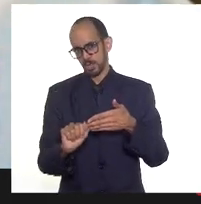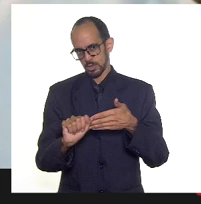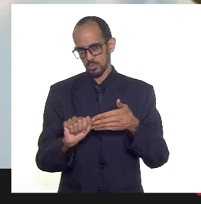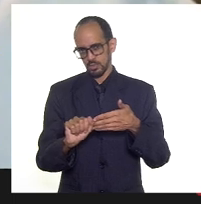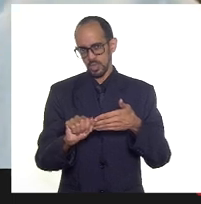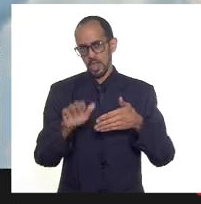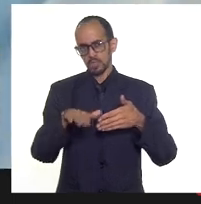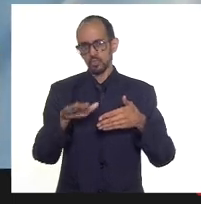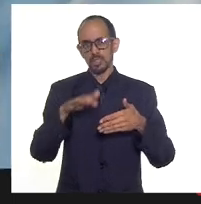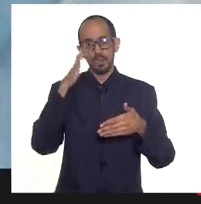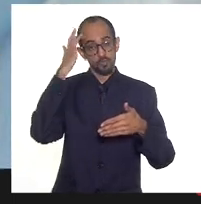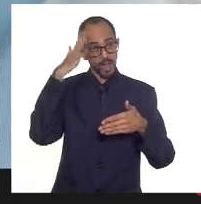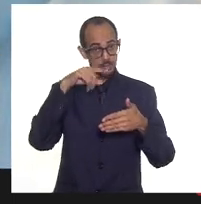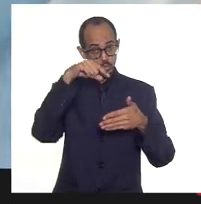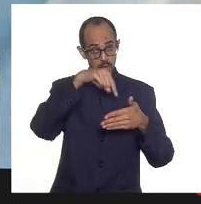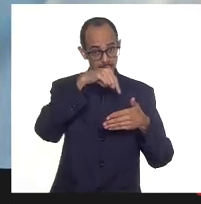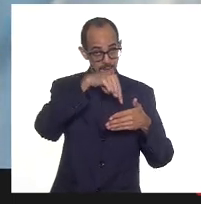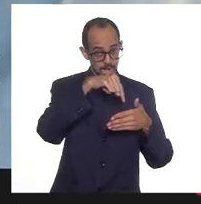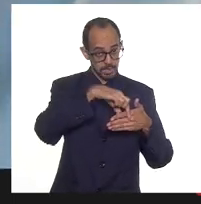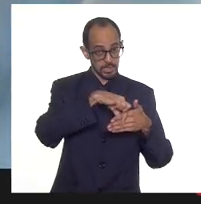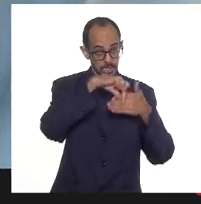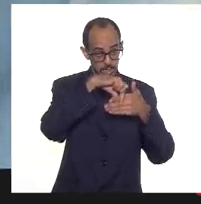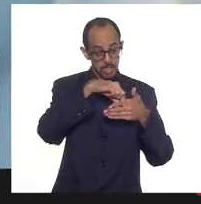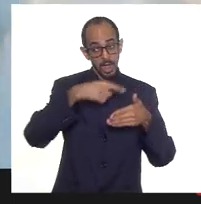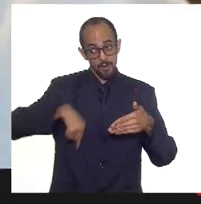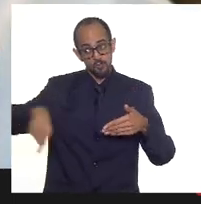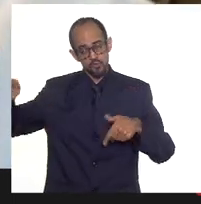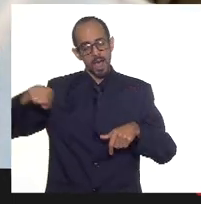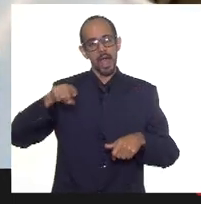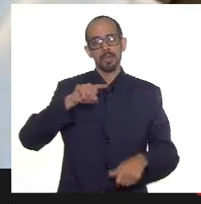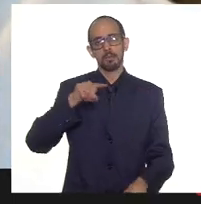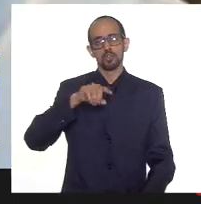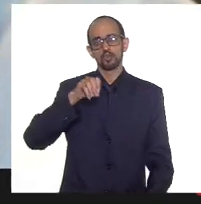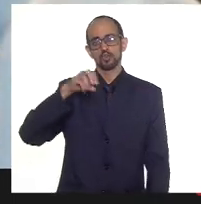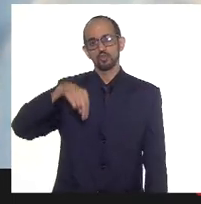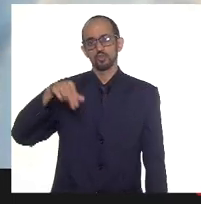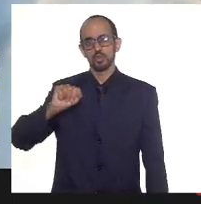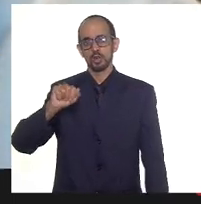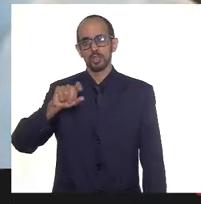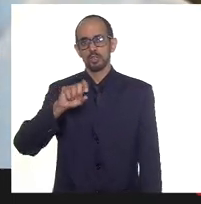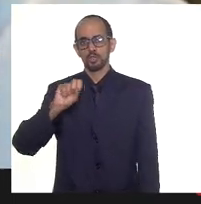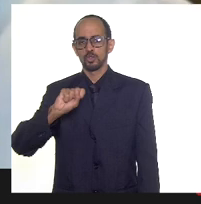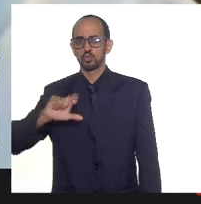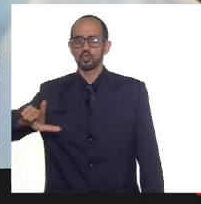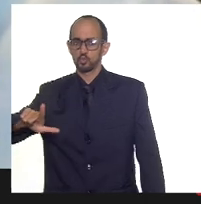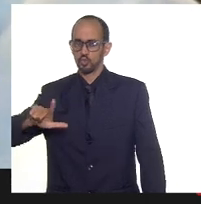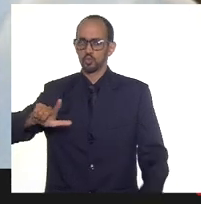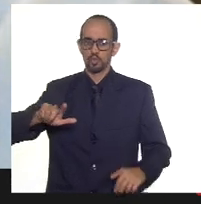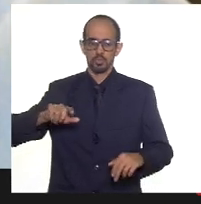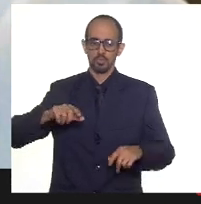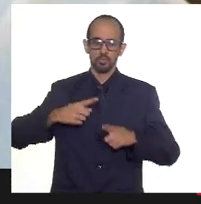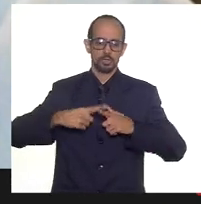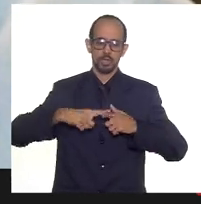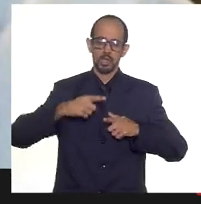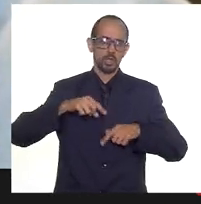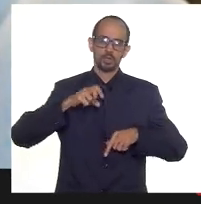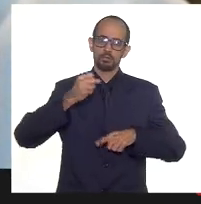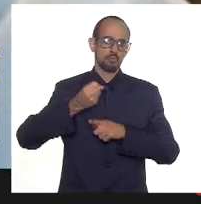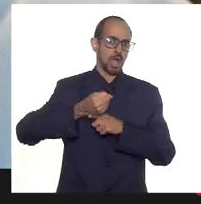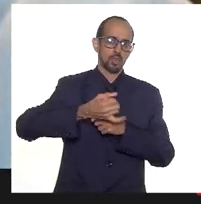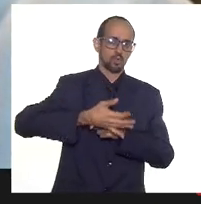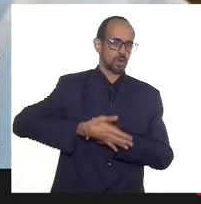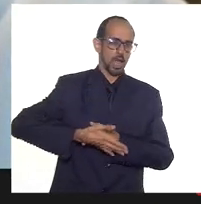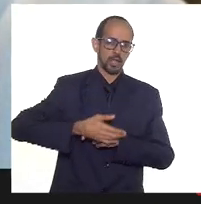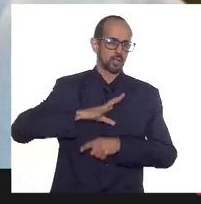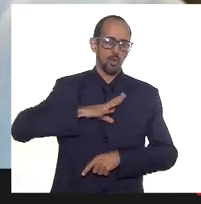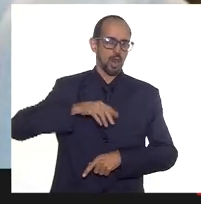até a Zona Sul do que o cara da Zona Sul subir num terreiro às 2 horas da manhã para se consultar com o preto velho, etc. Mas esse não é